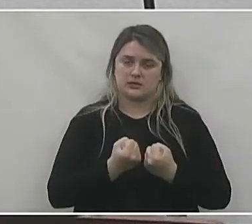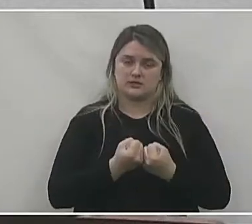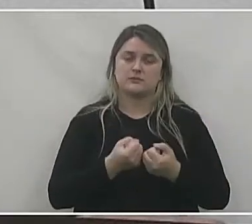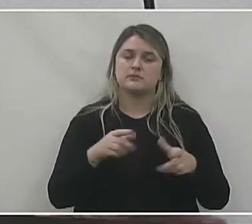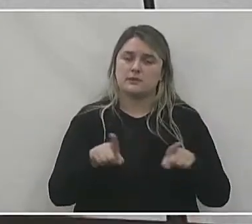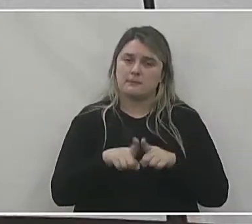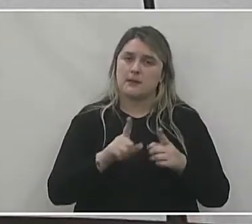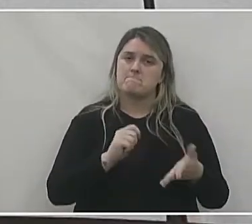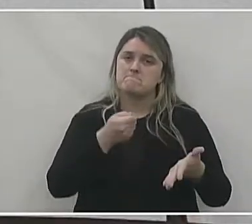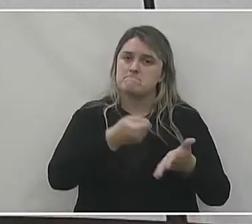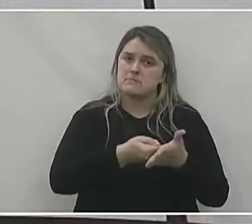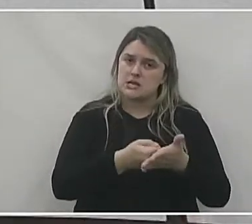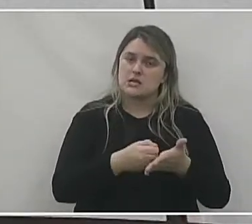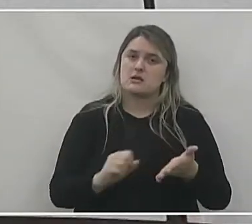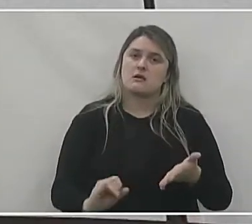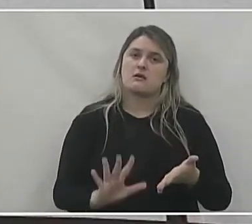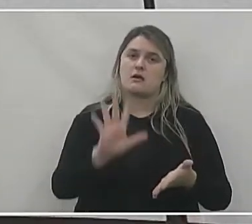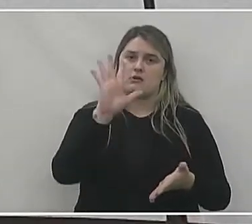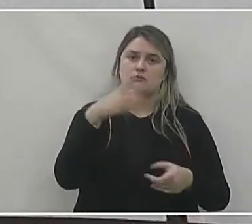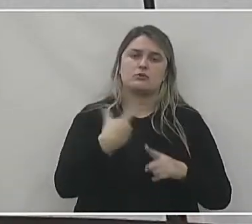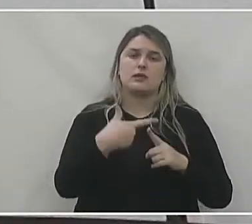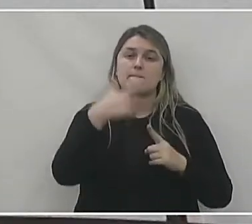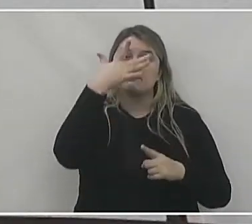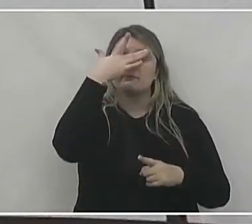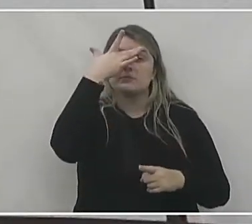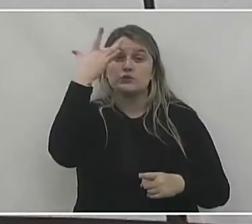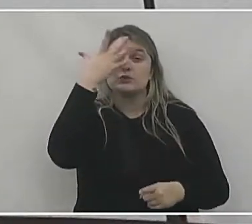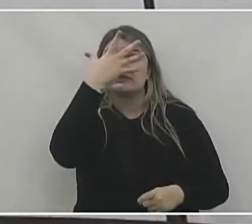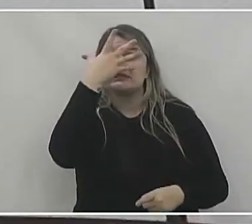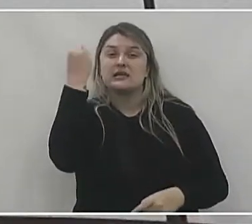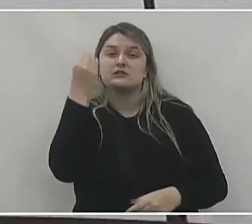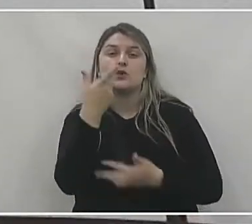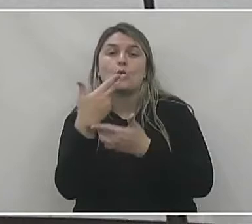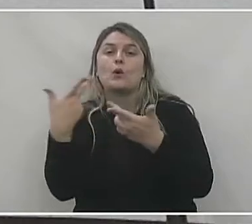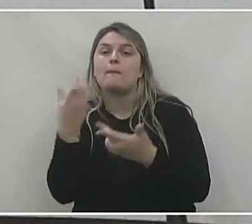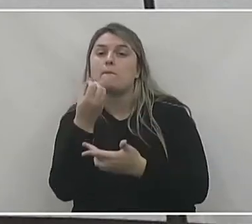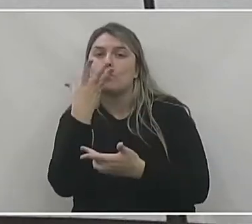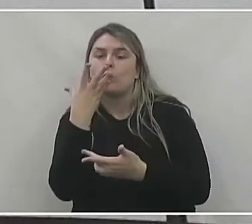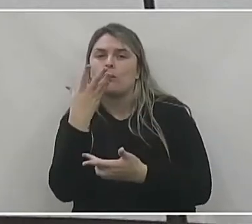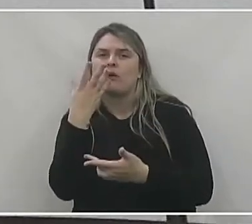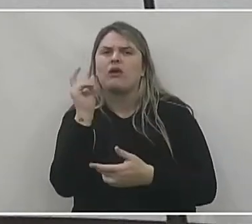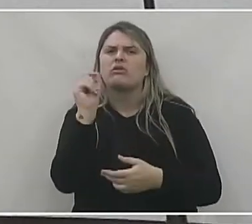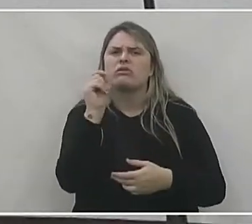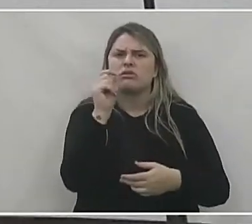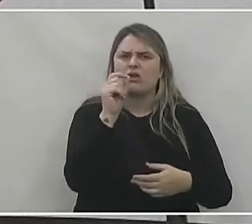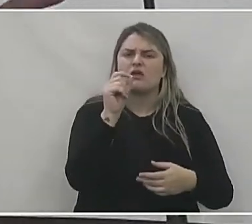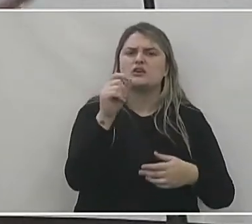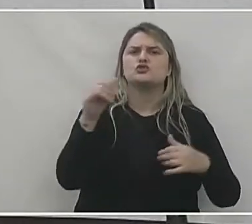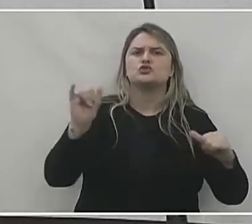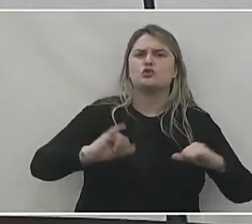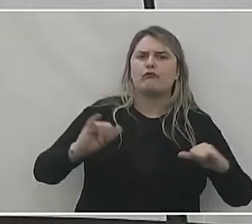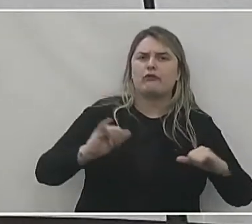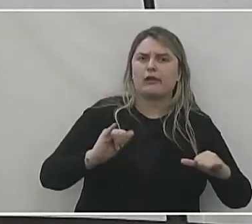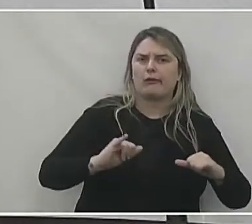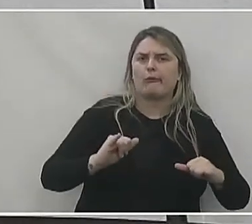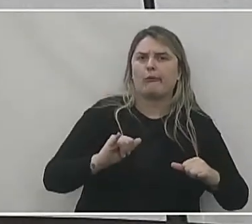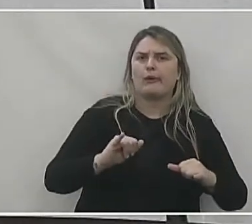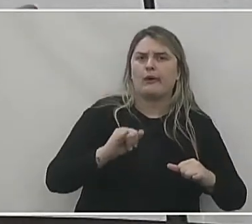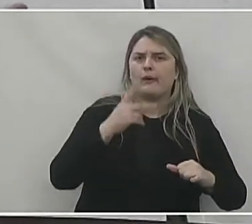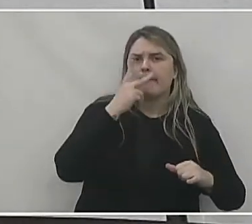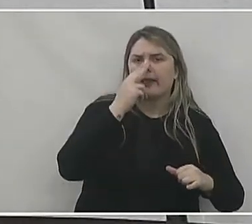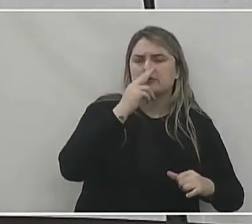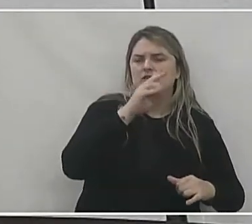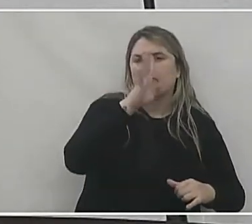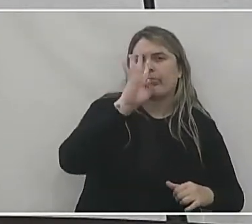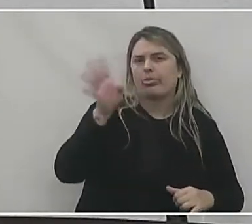isso, porque as pessoas esquecem a parte boa, e daí aqueles que foram atingidos te pegam